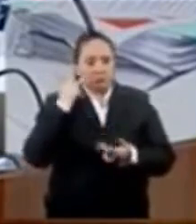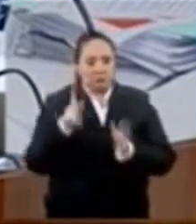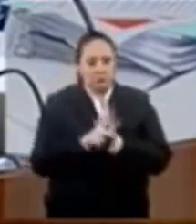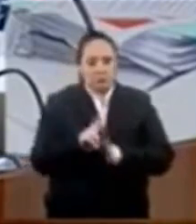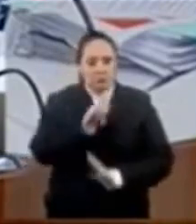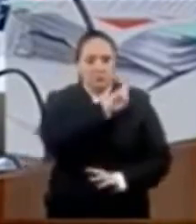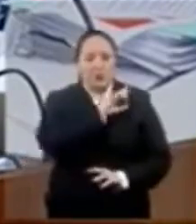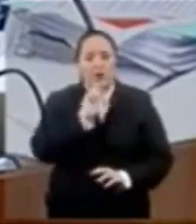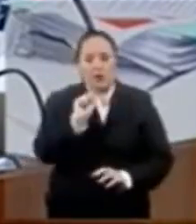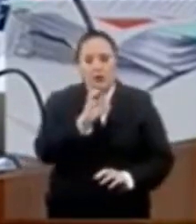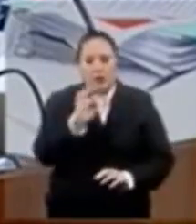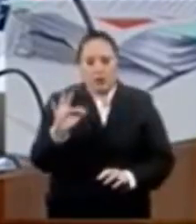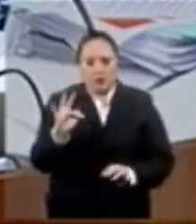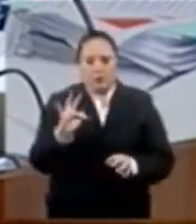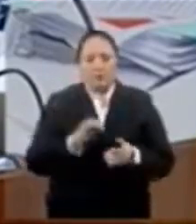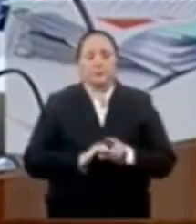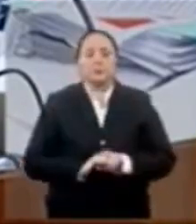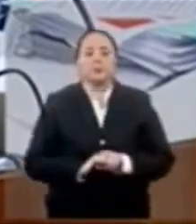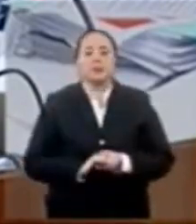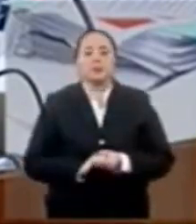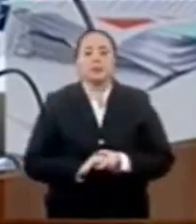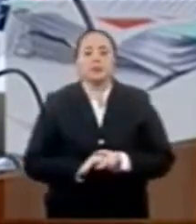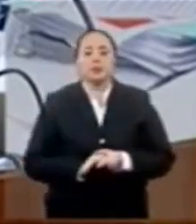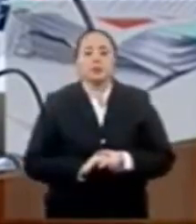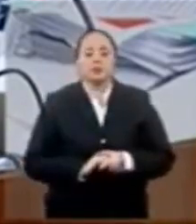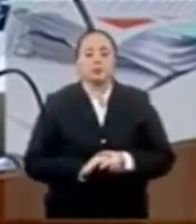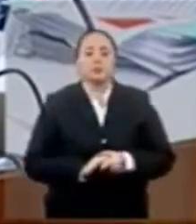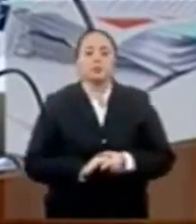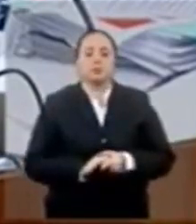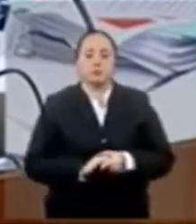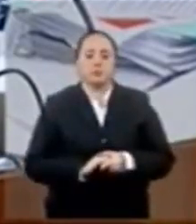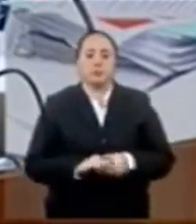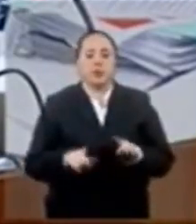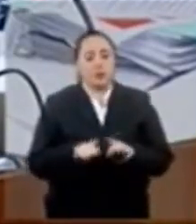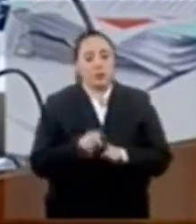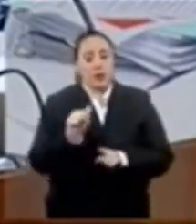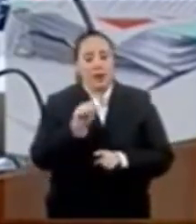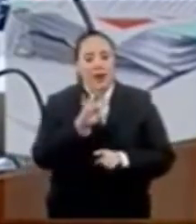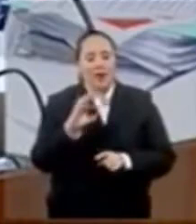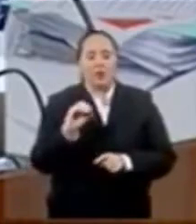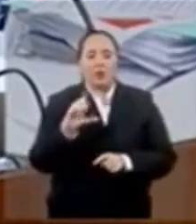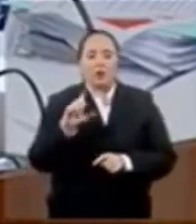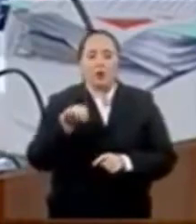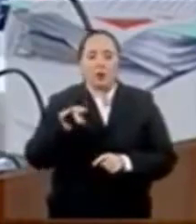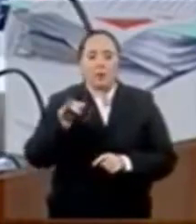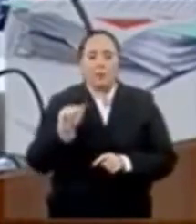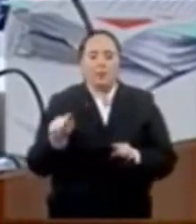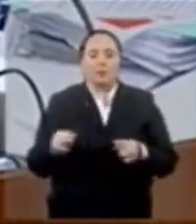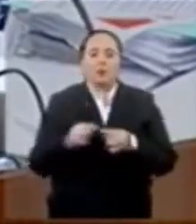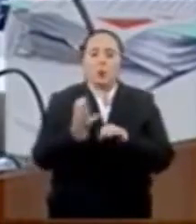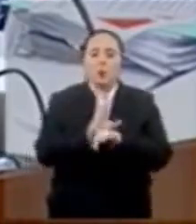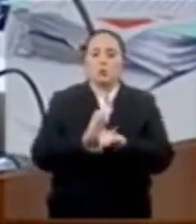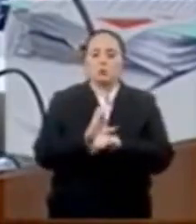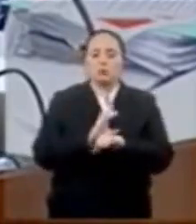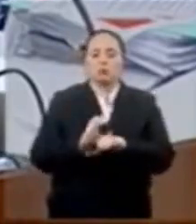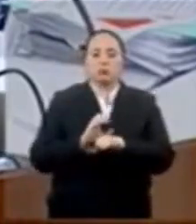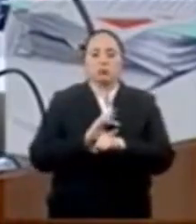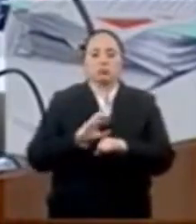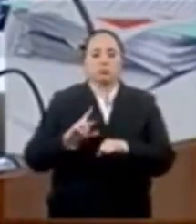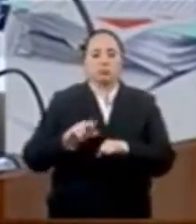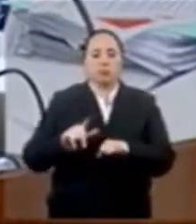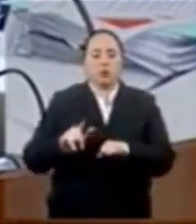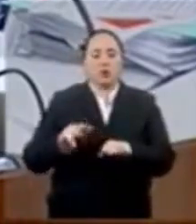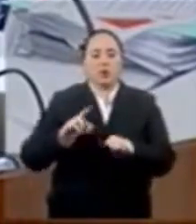Supremo. Assim como o ato de clemência constitucional não desrespeita